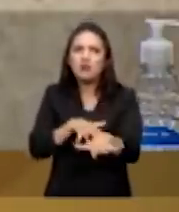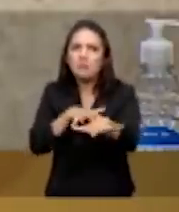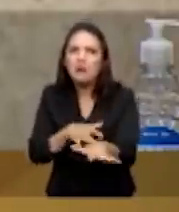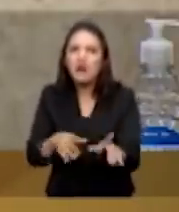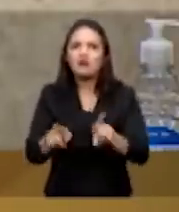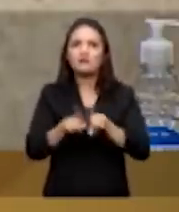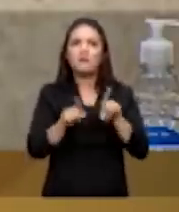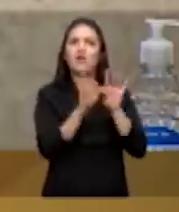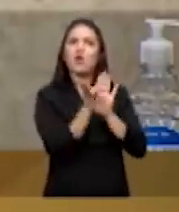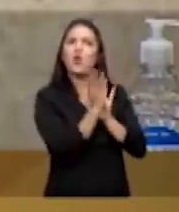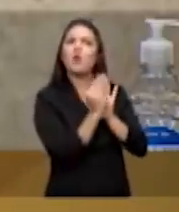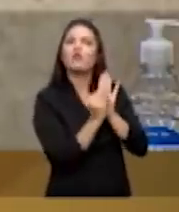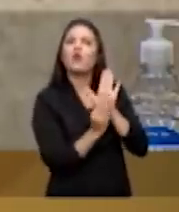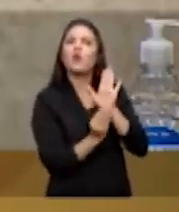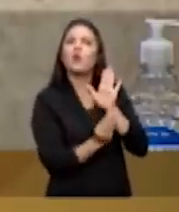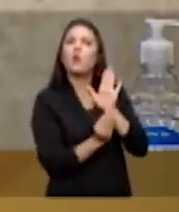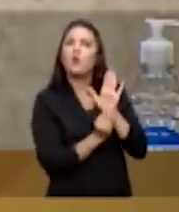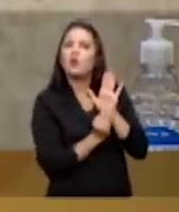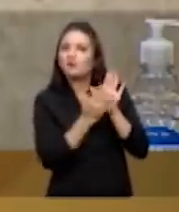realizados no dia de ontem.